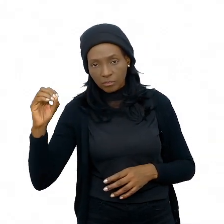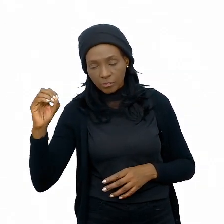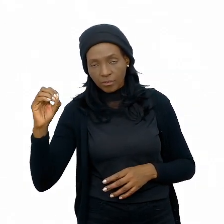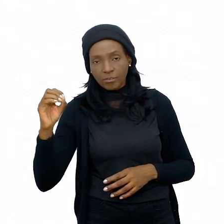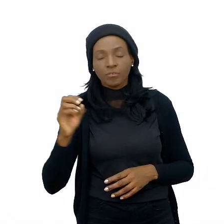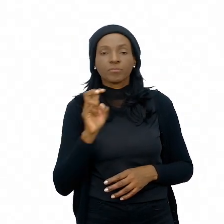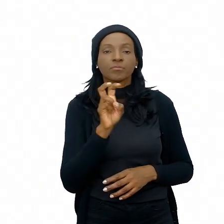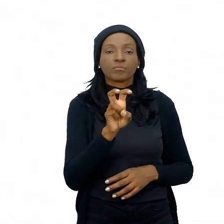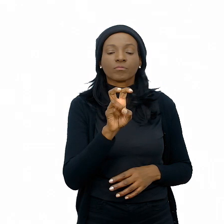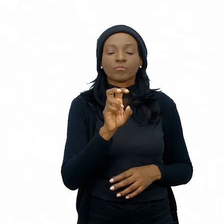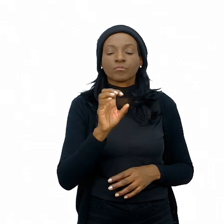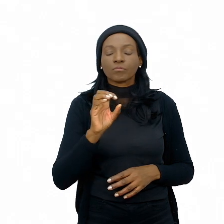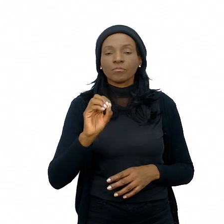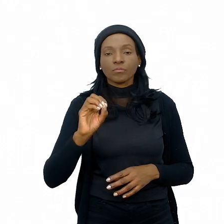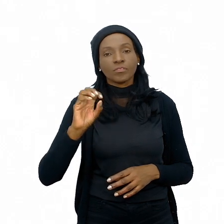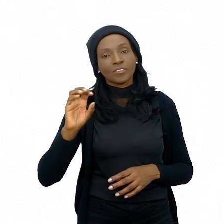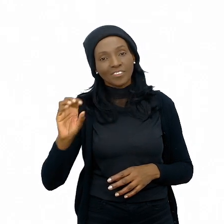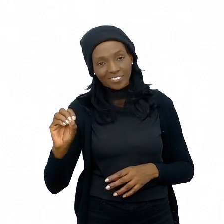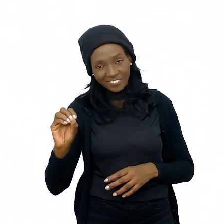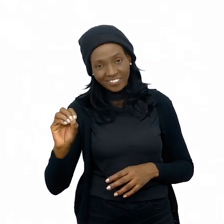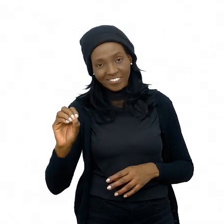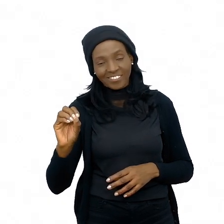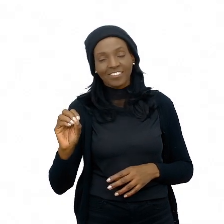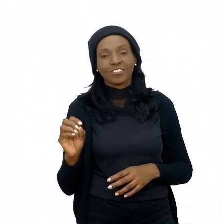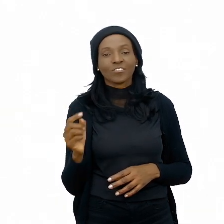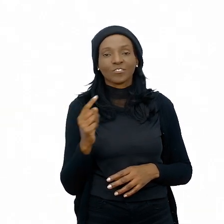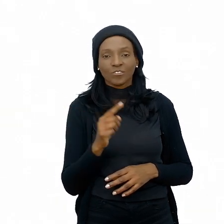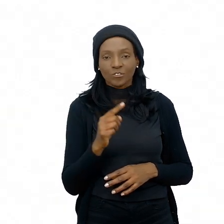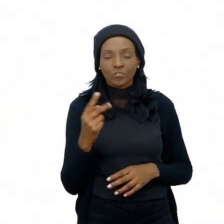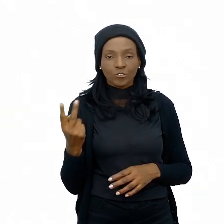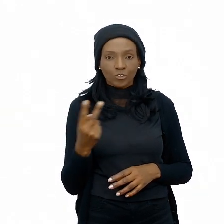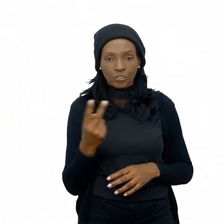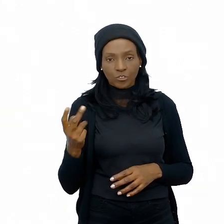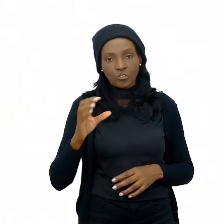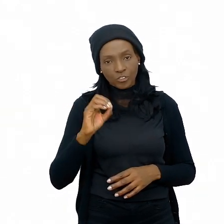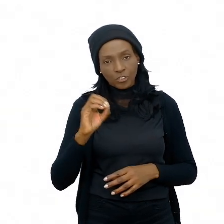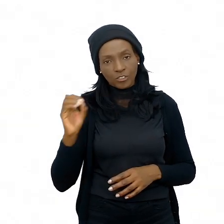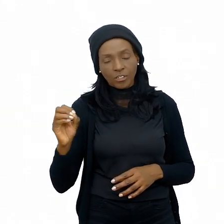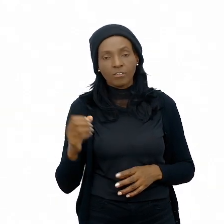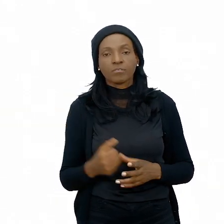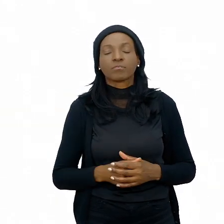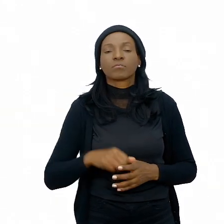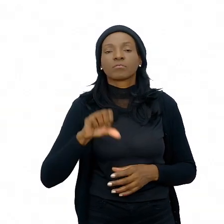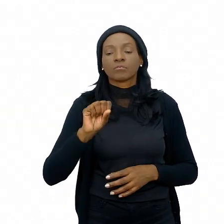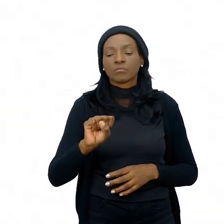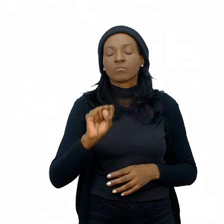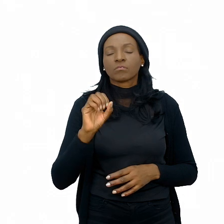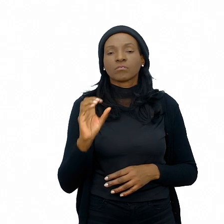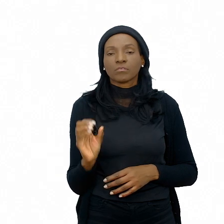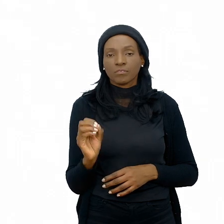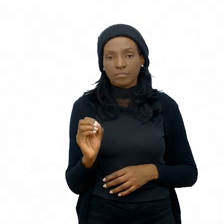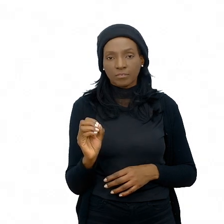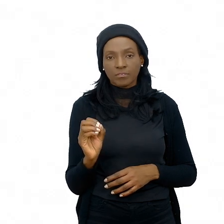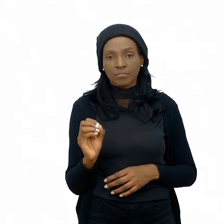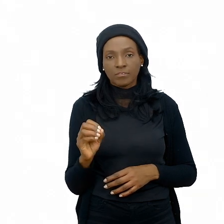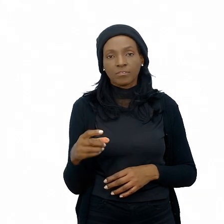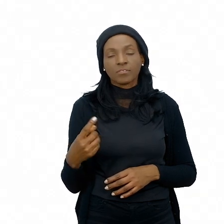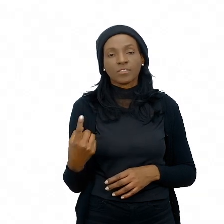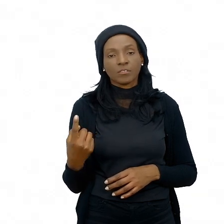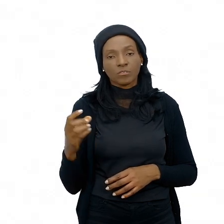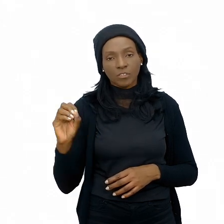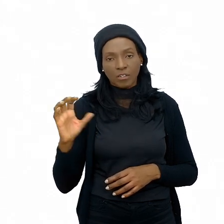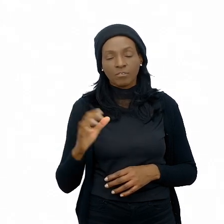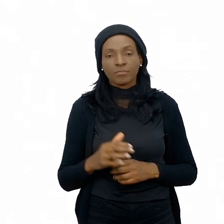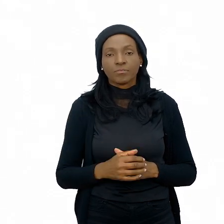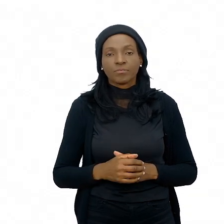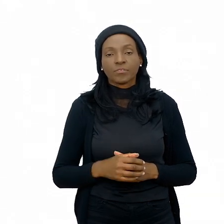o 500 com as duas ordens ocupadas pelo zero, o 80 com uma ordem ocupada pelo